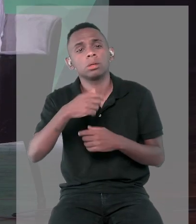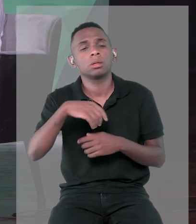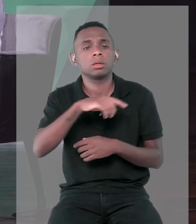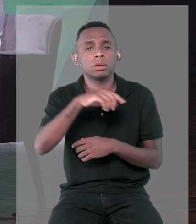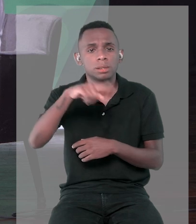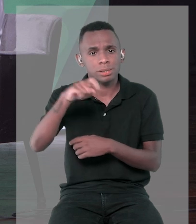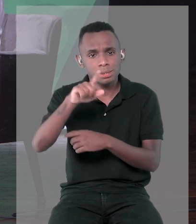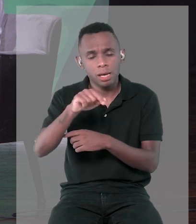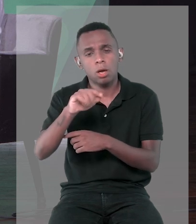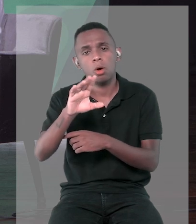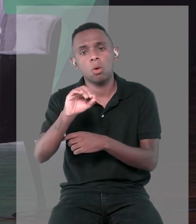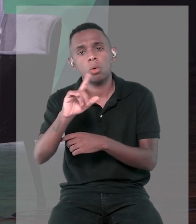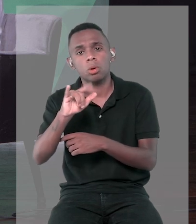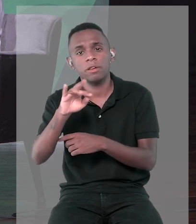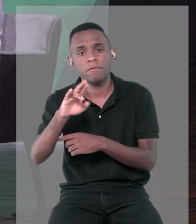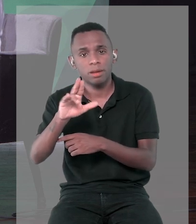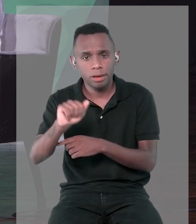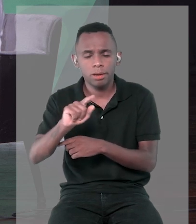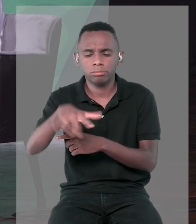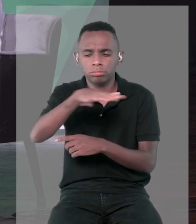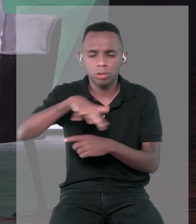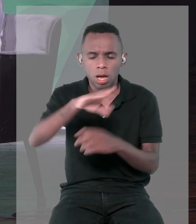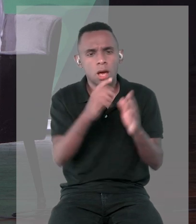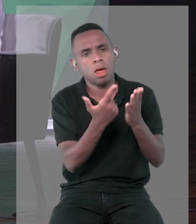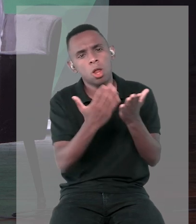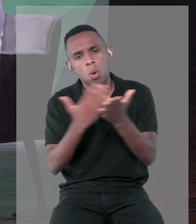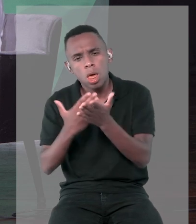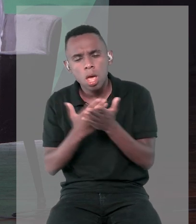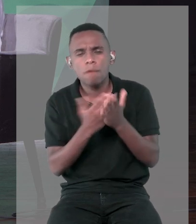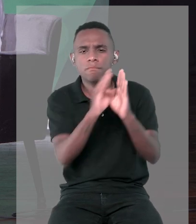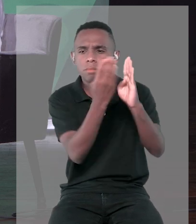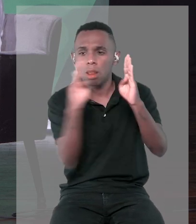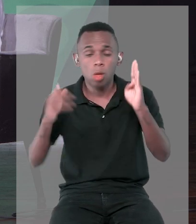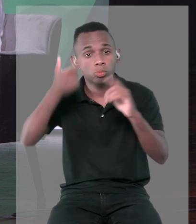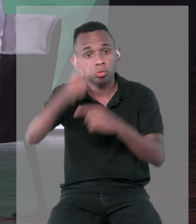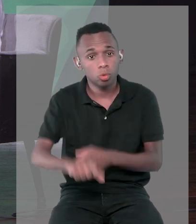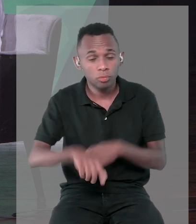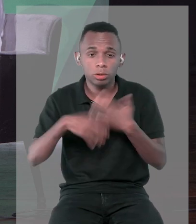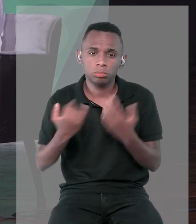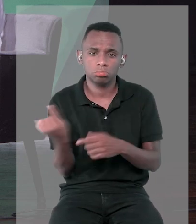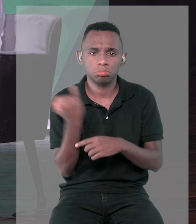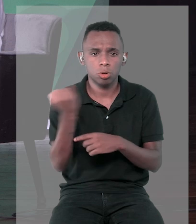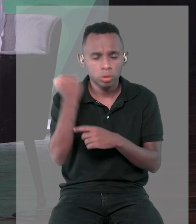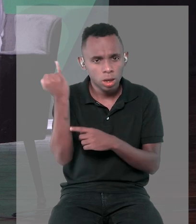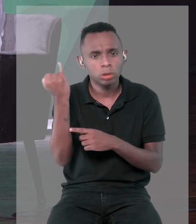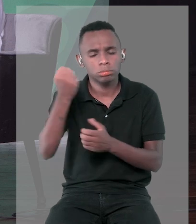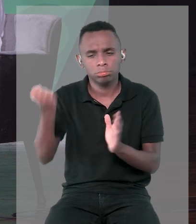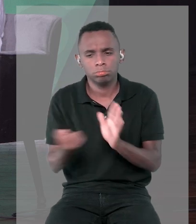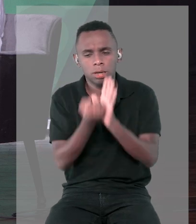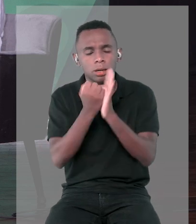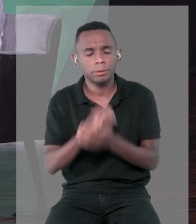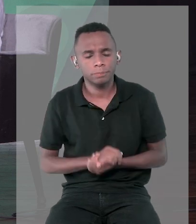dos ombros. Ela usa um óculos de hastes pretas e uma camisa de mangas compridas branca com uma calça branca.